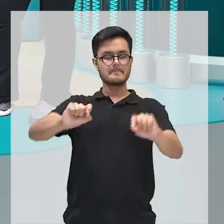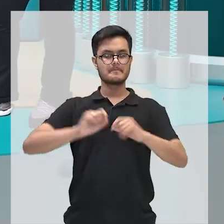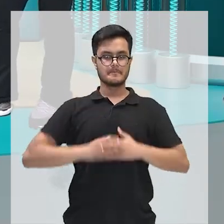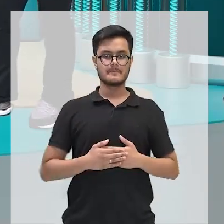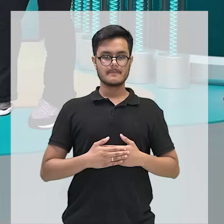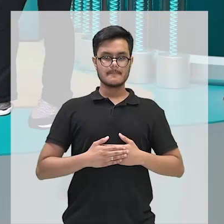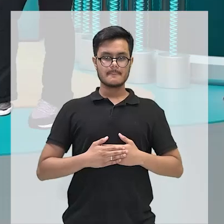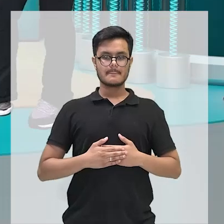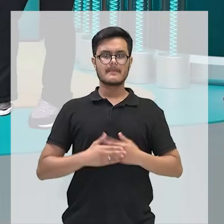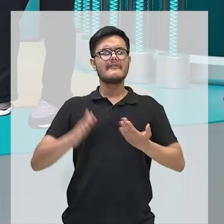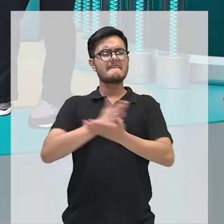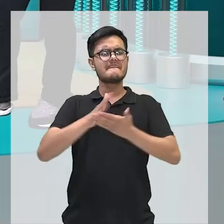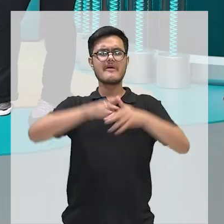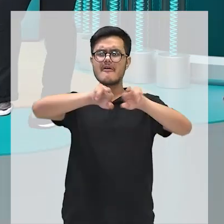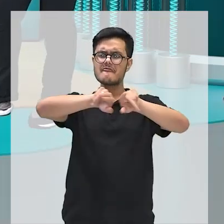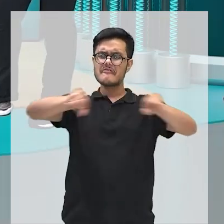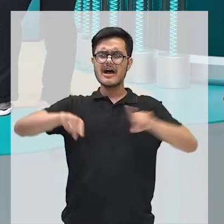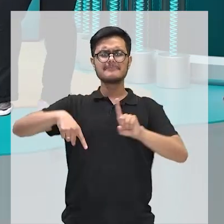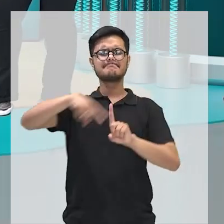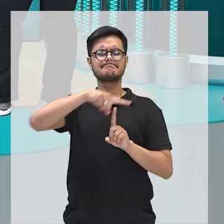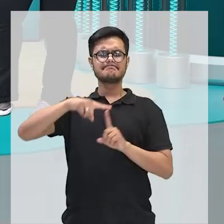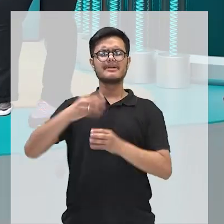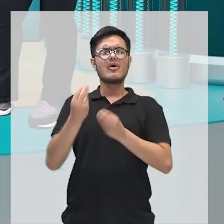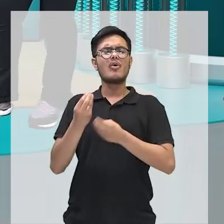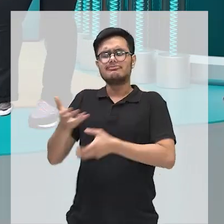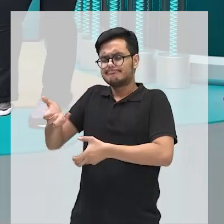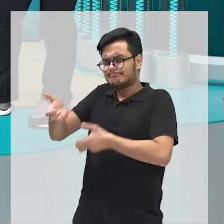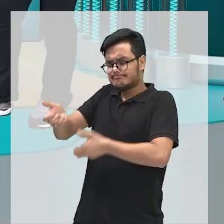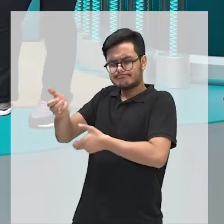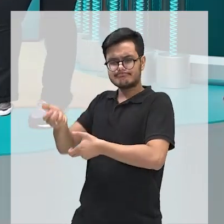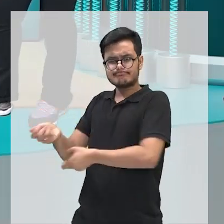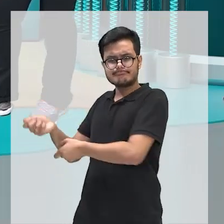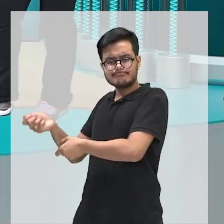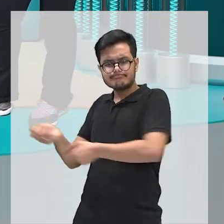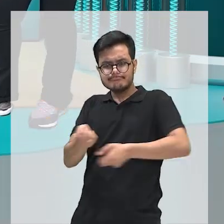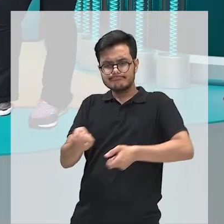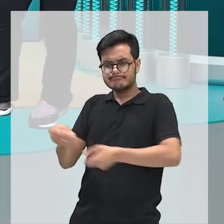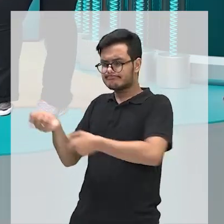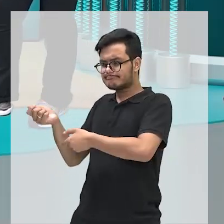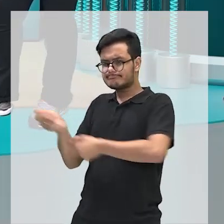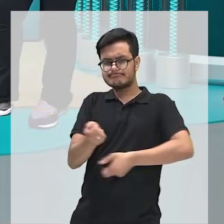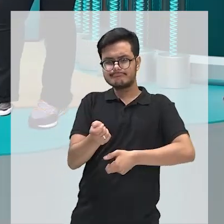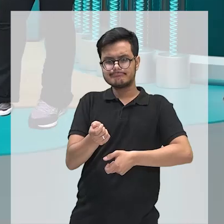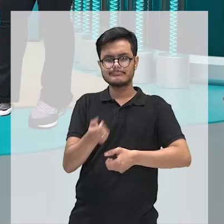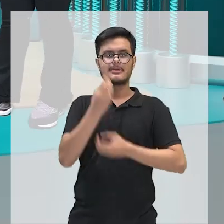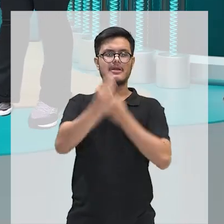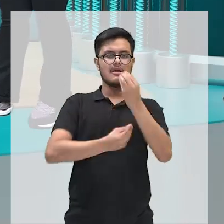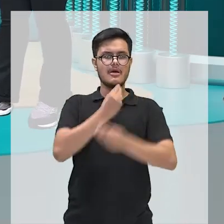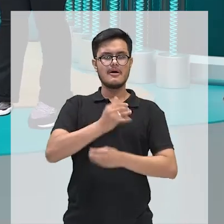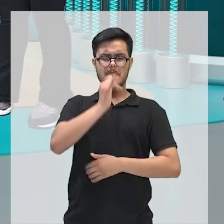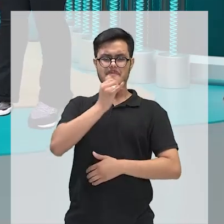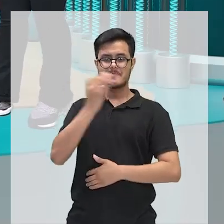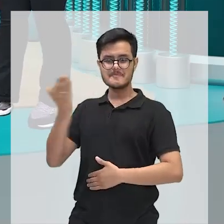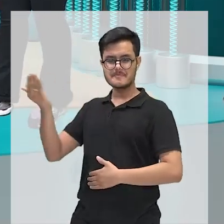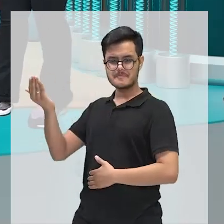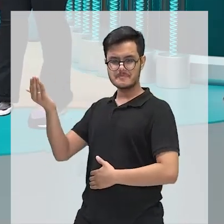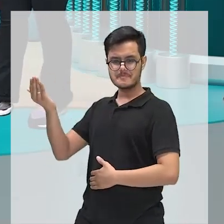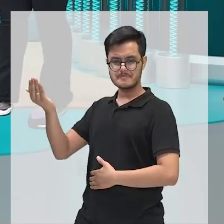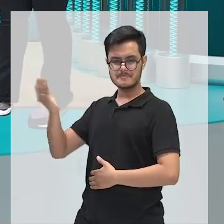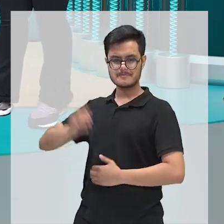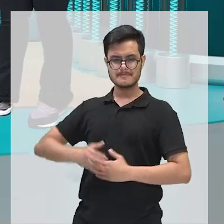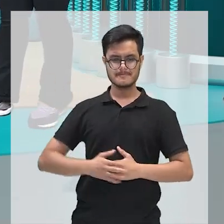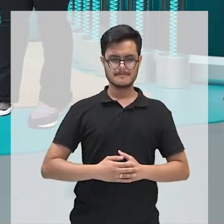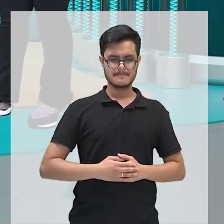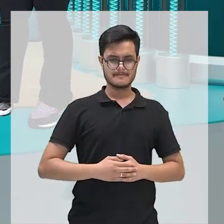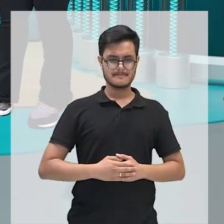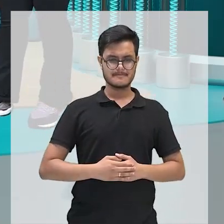tem vários tipos, várias formas de segurar este taco. Pode ser uma forma de aplauso, quando você segura